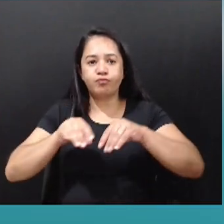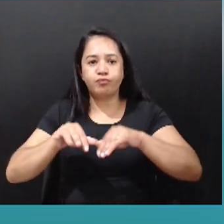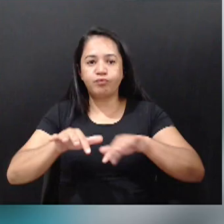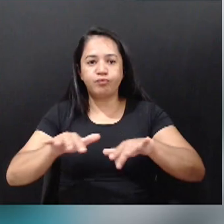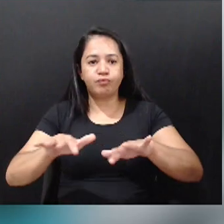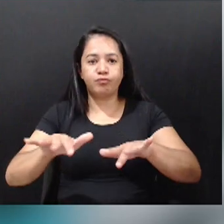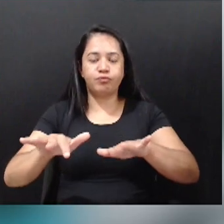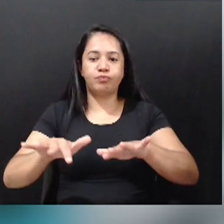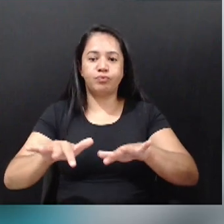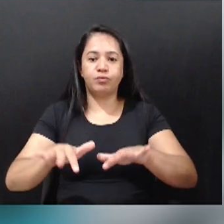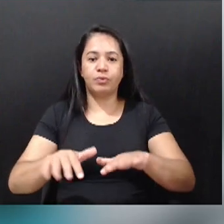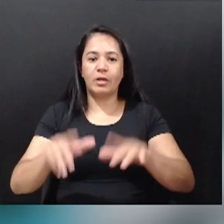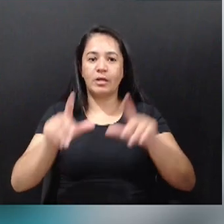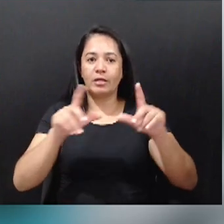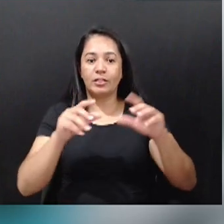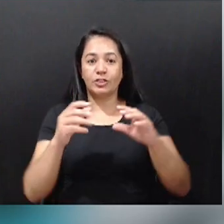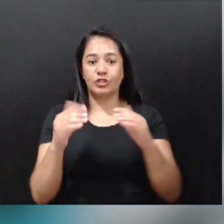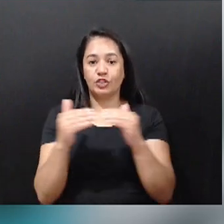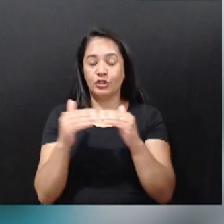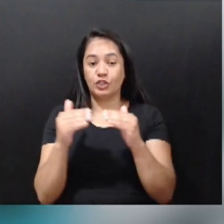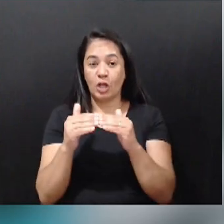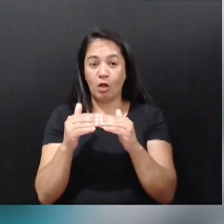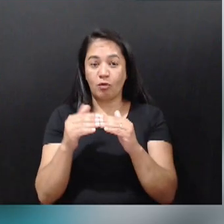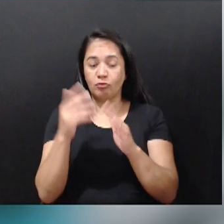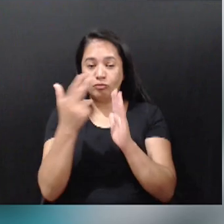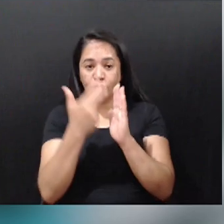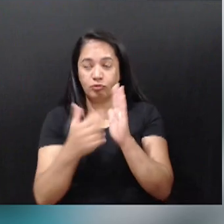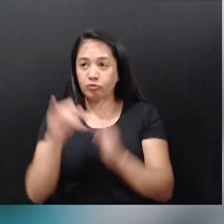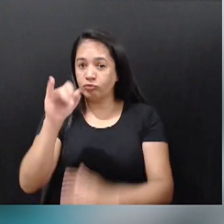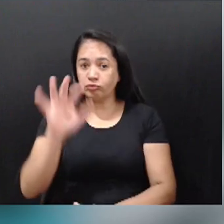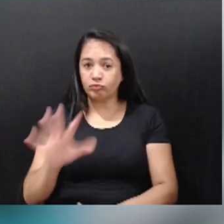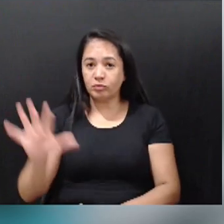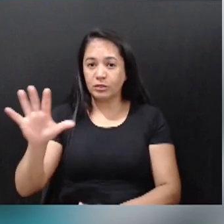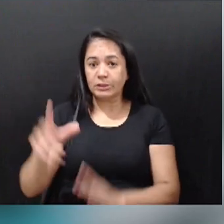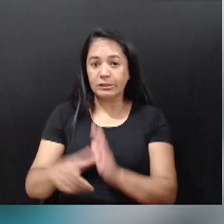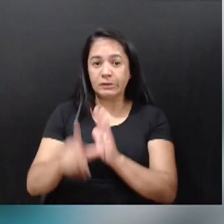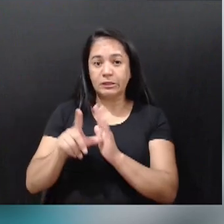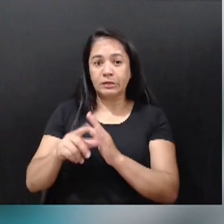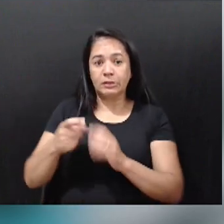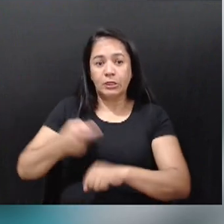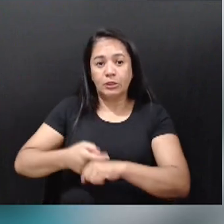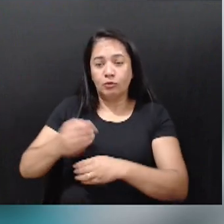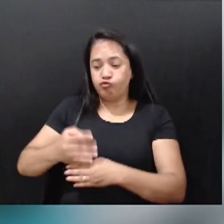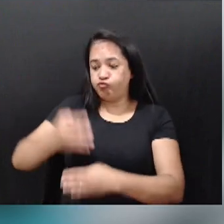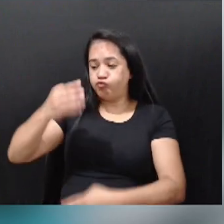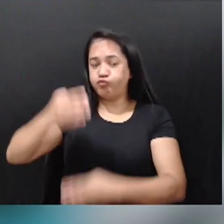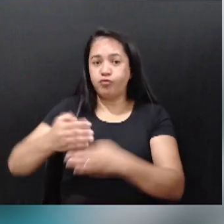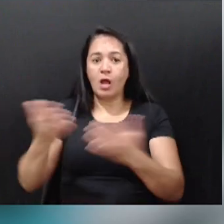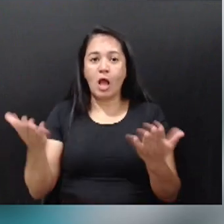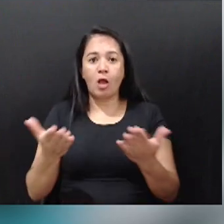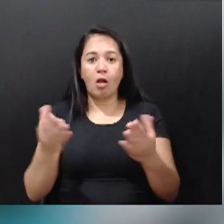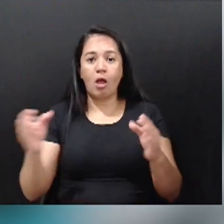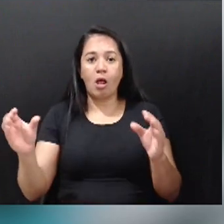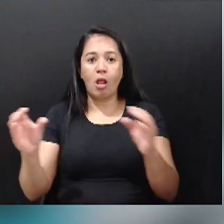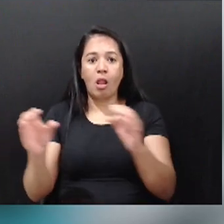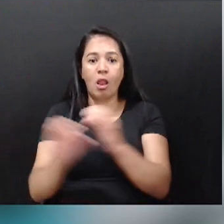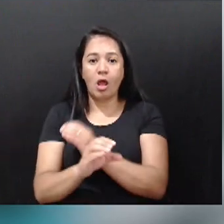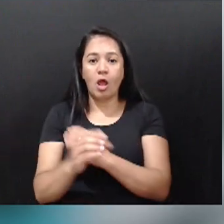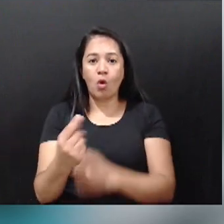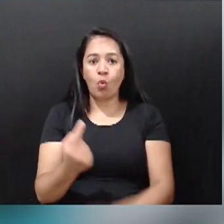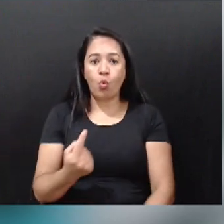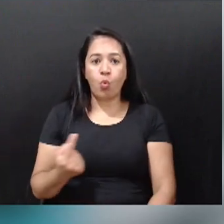da NASA. A pequena montanha, antes cercada por gelo, agora está completamente isolada pelas águas de um